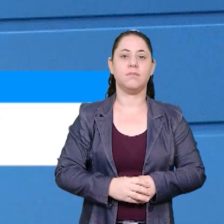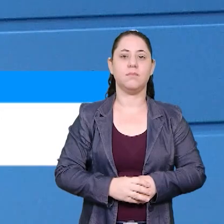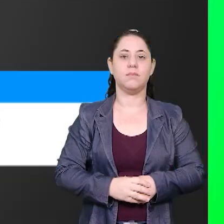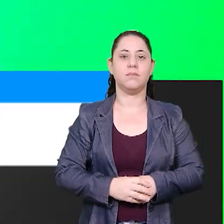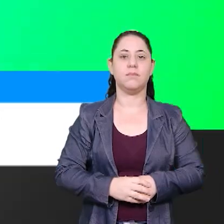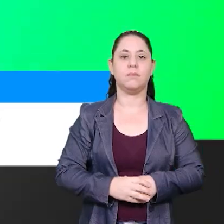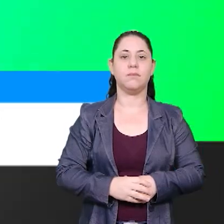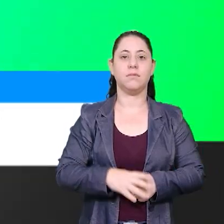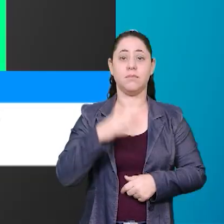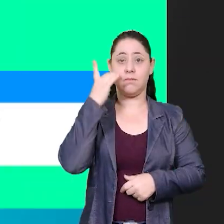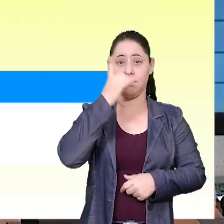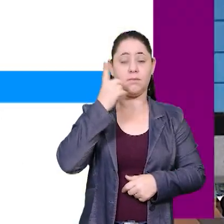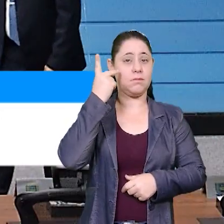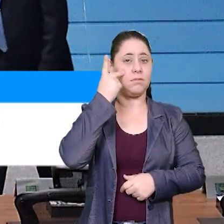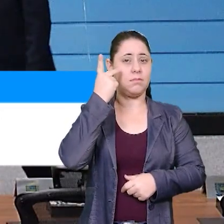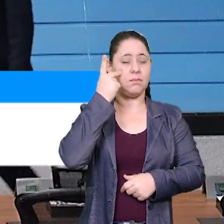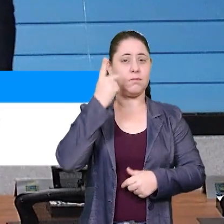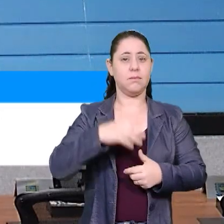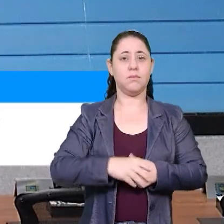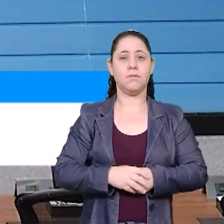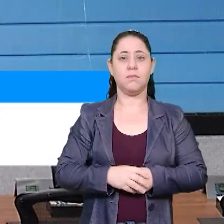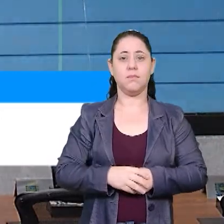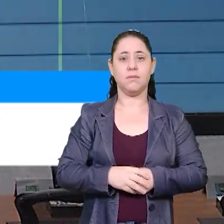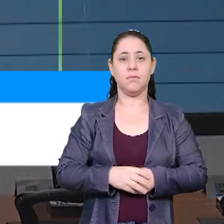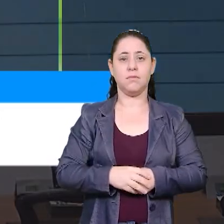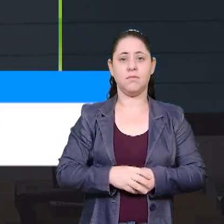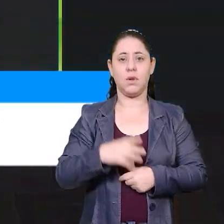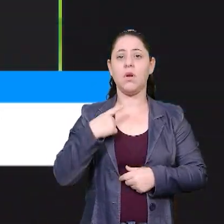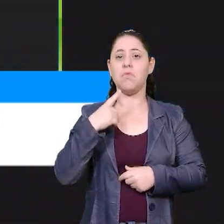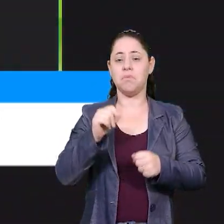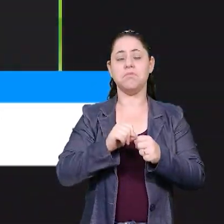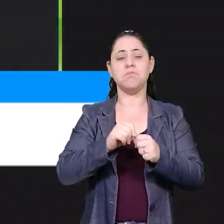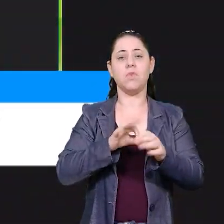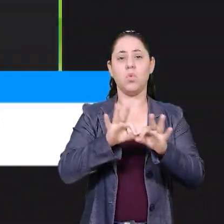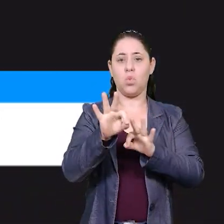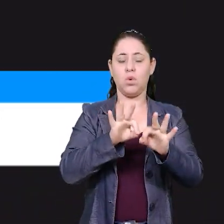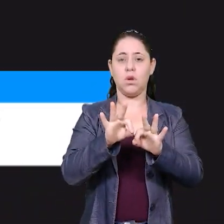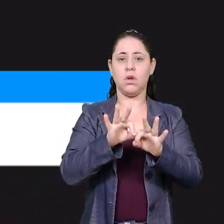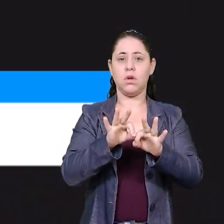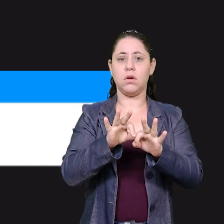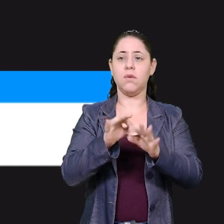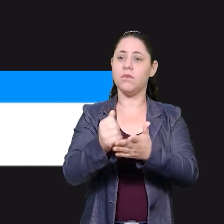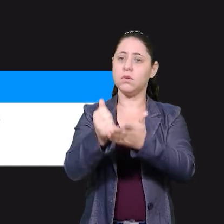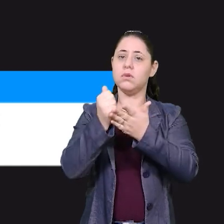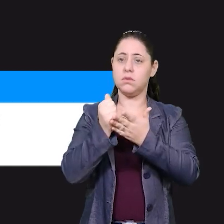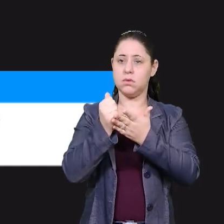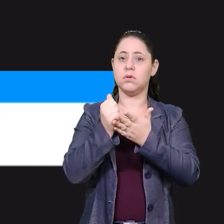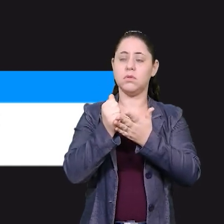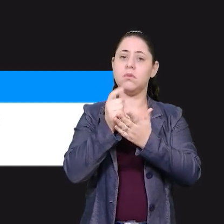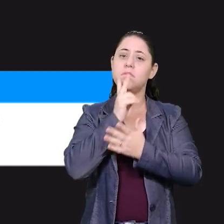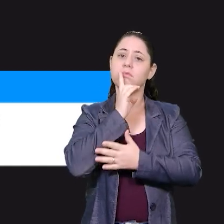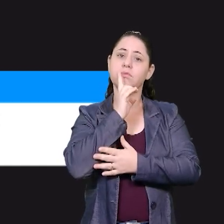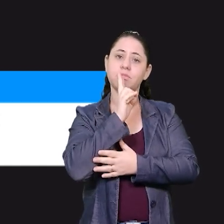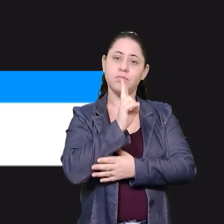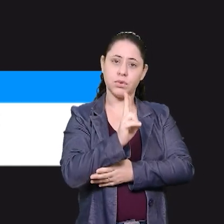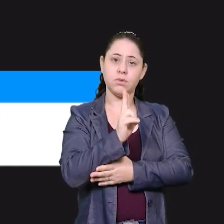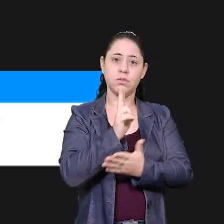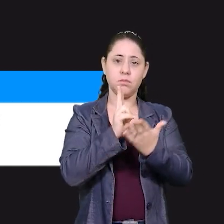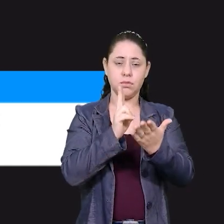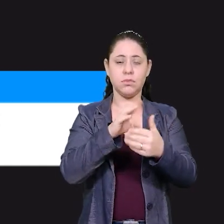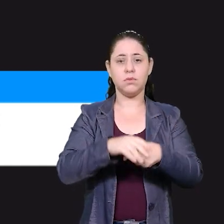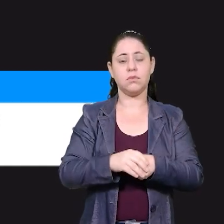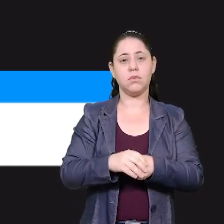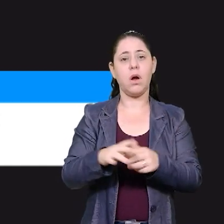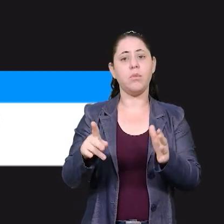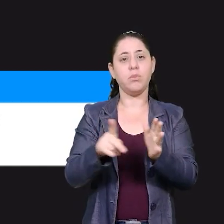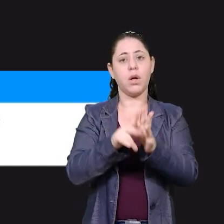Muito obrigado. Deputado Pedro Kemp, vou tomar as devidas providências e te trarei, né,